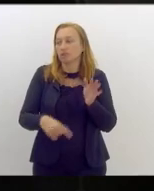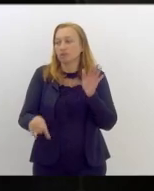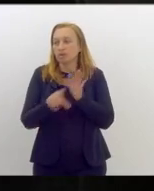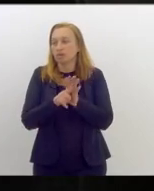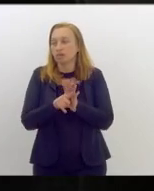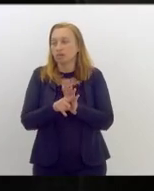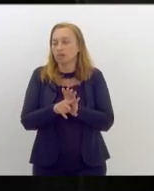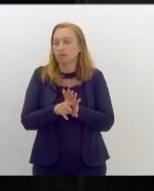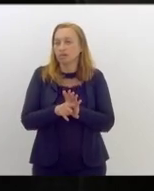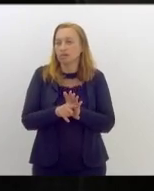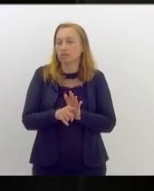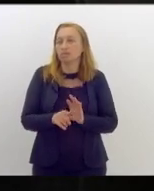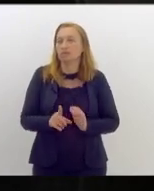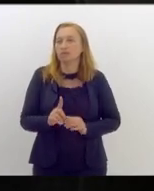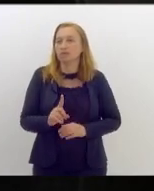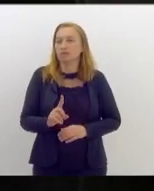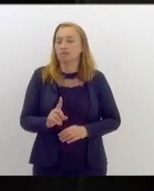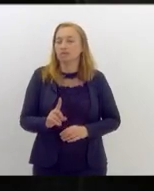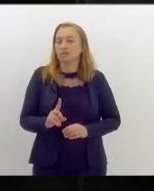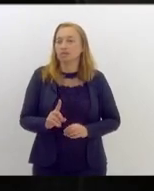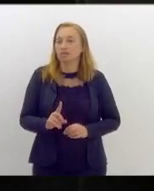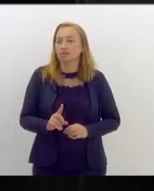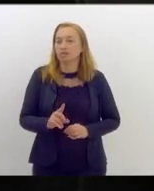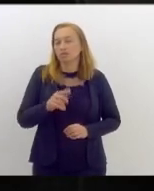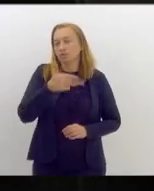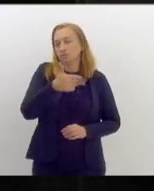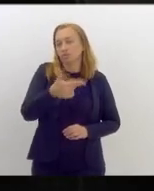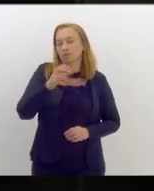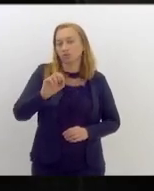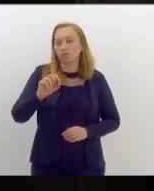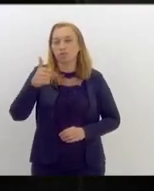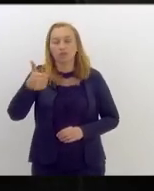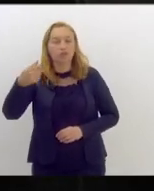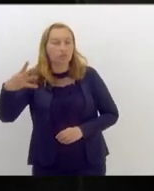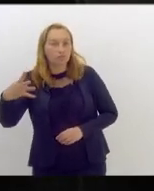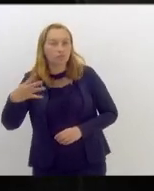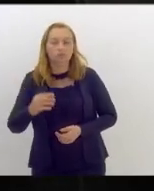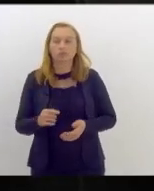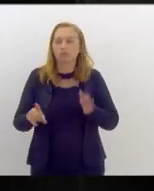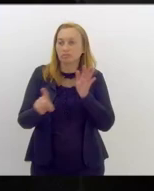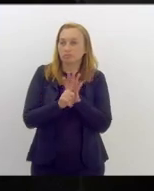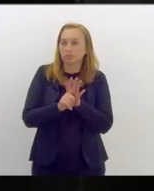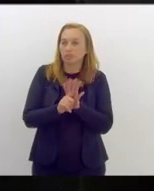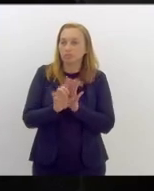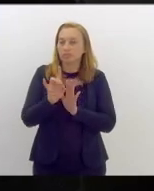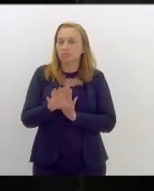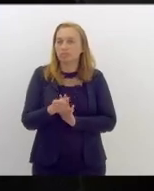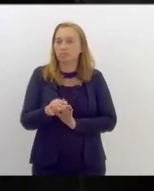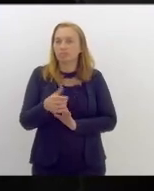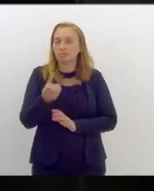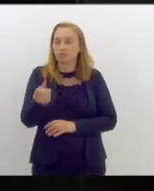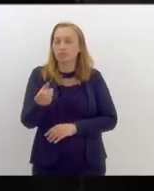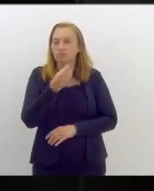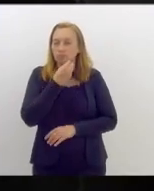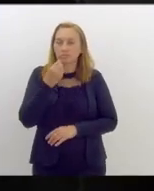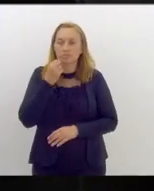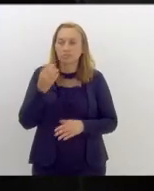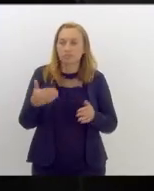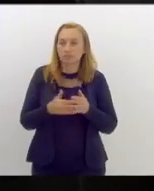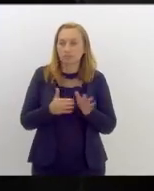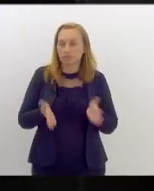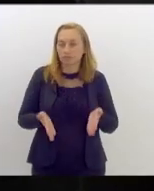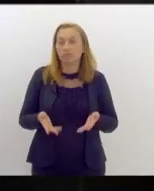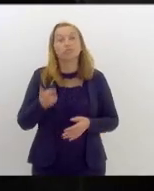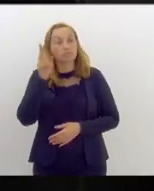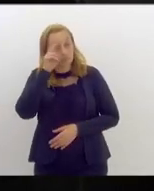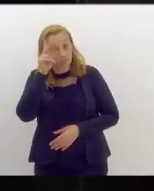momentaneamente considerou apenas que remoto antes de 2014 enquanto enquanto a lei ficou apenas de 6 de setembro para cá isso é bom lembrar